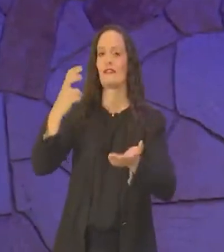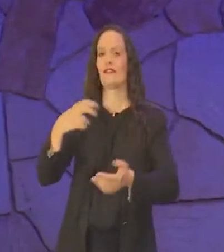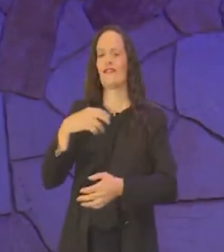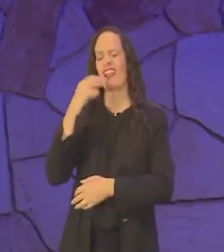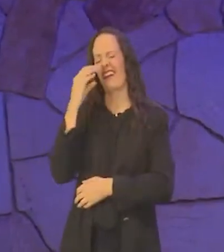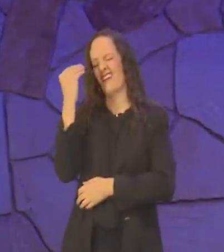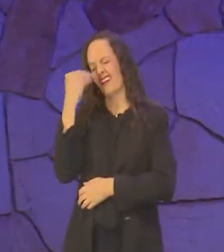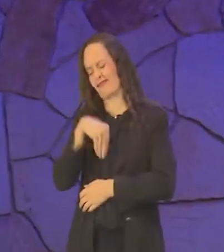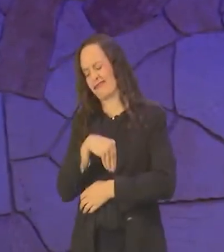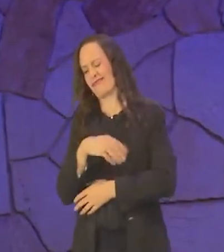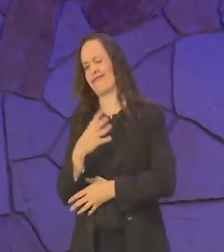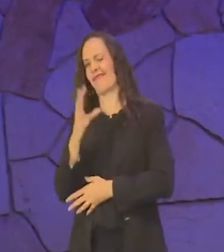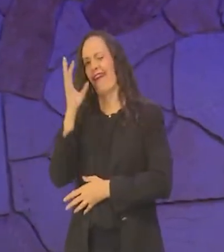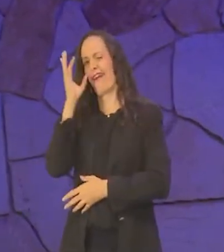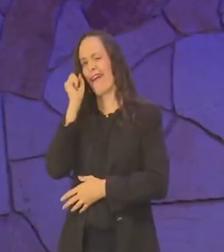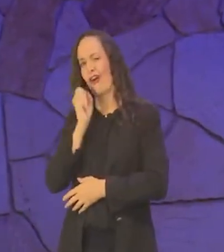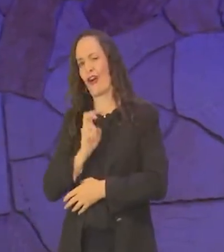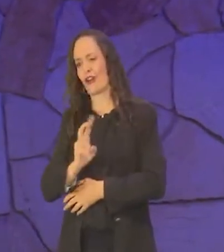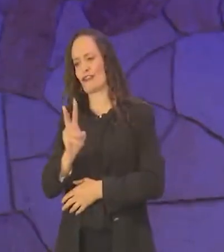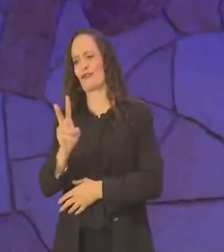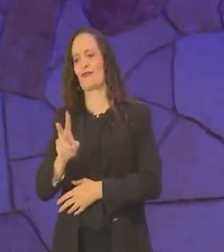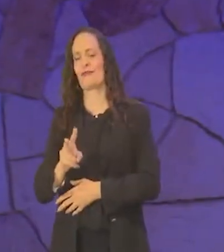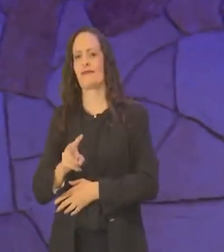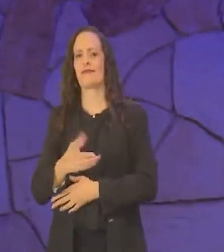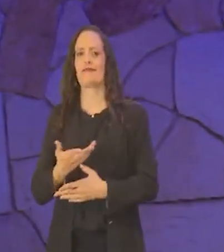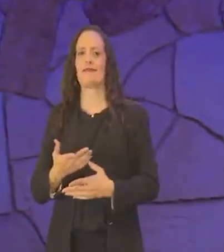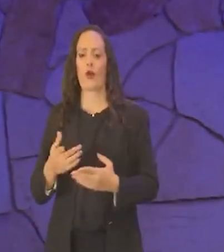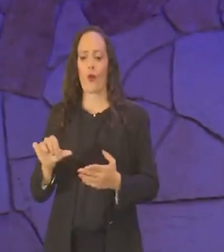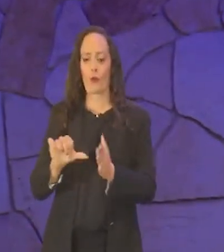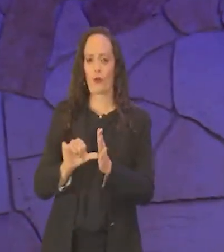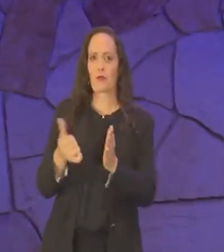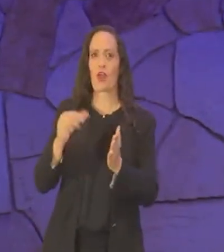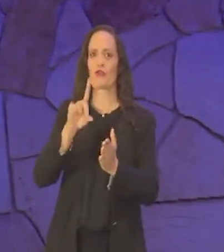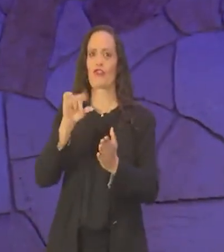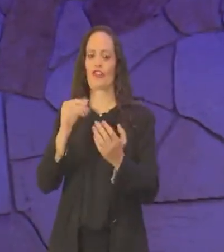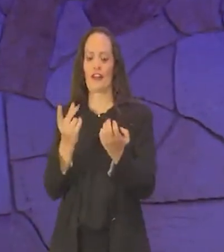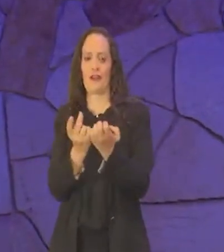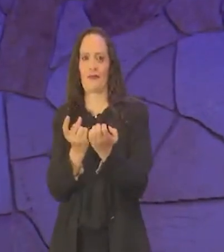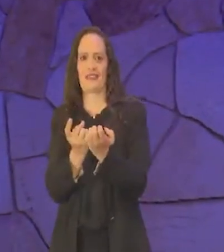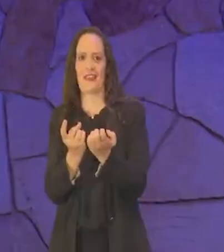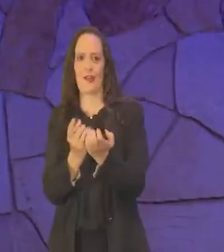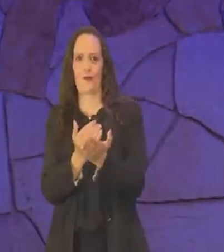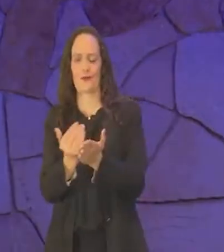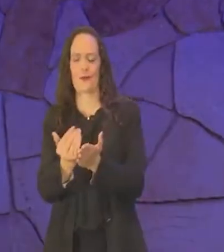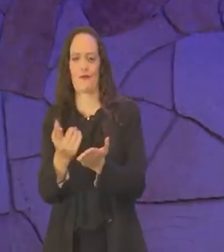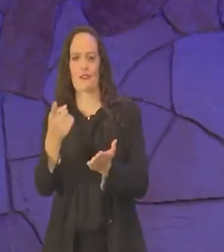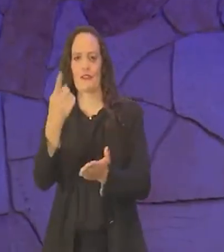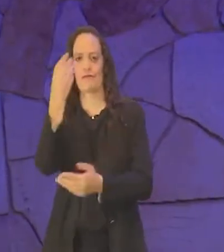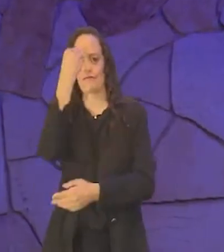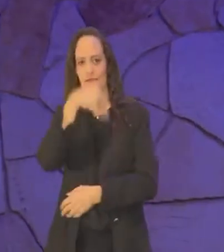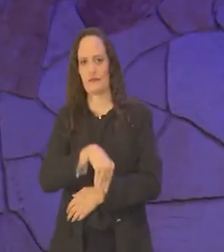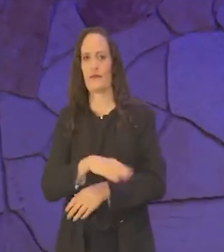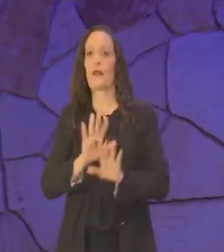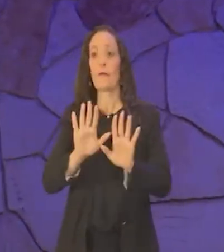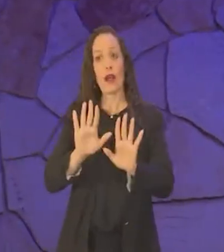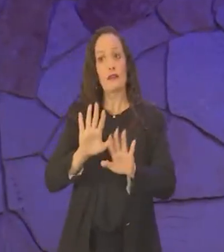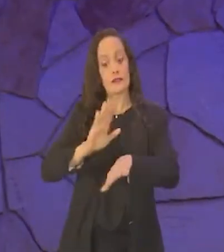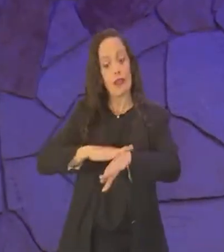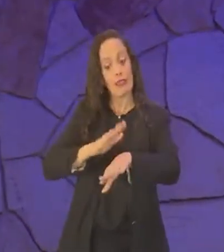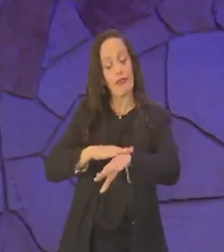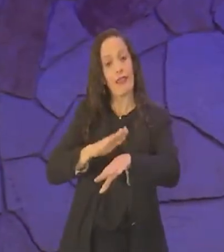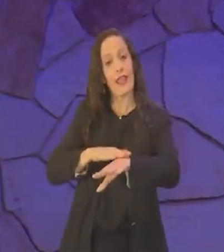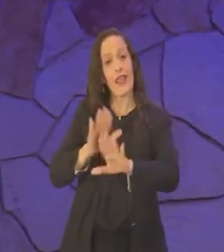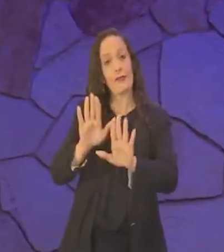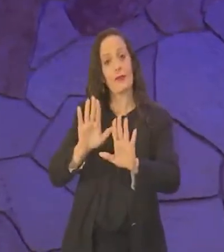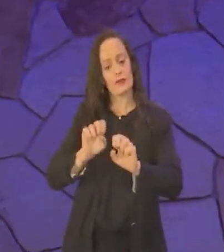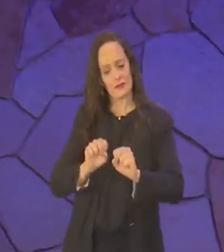noite. E aí foi o primeiro dia de escola bíblica, mas ainda dá tempo. Vou